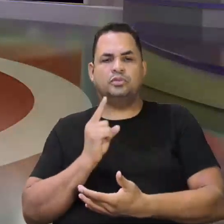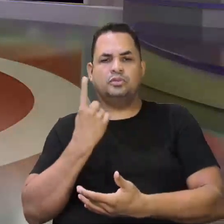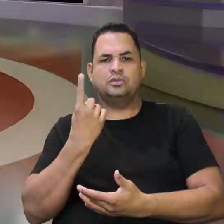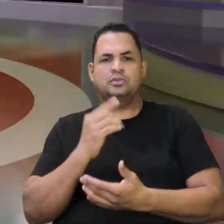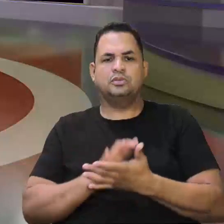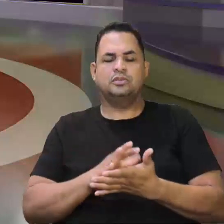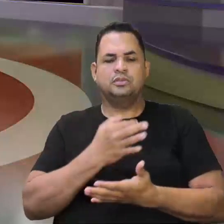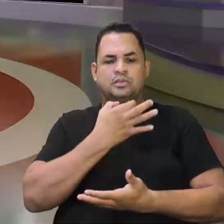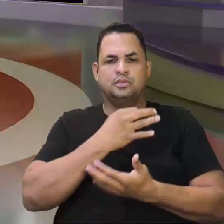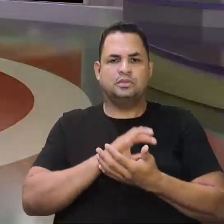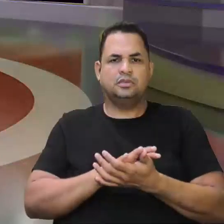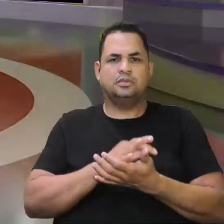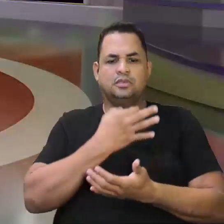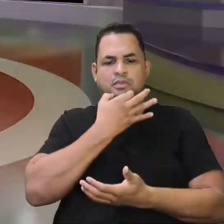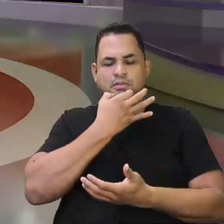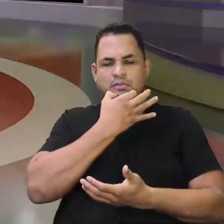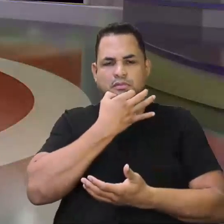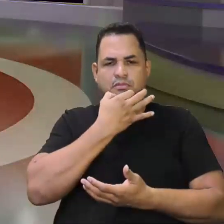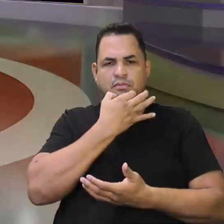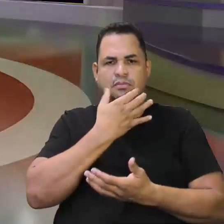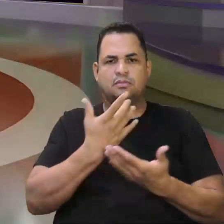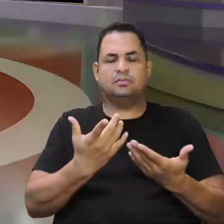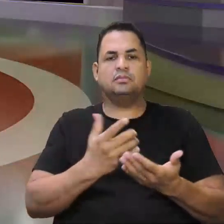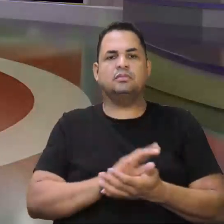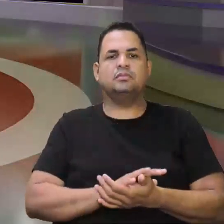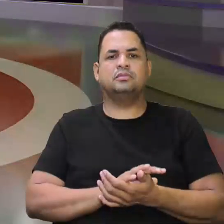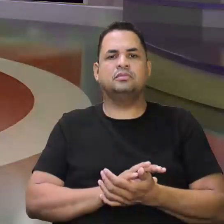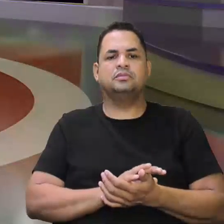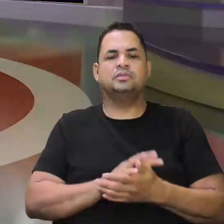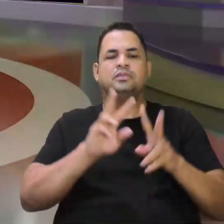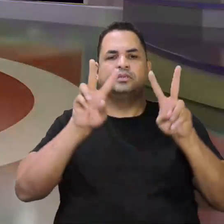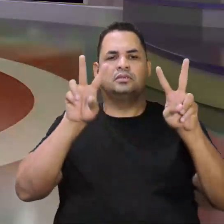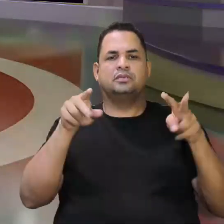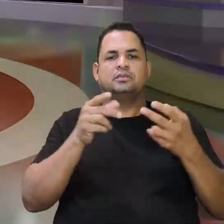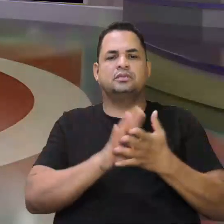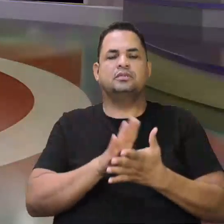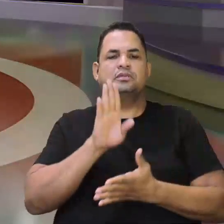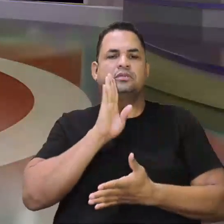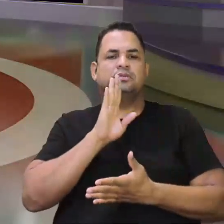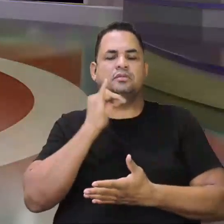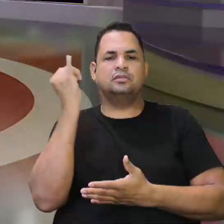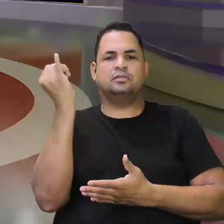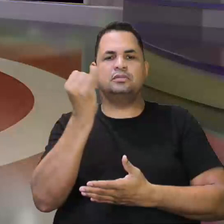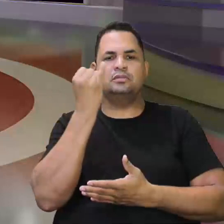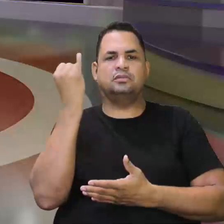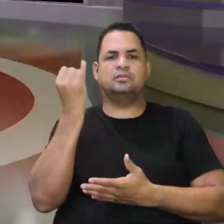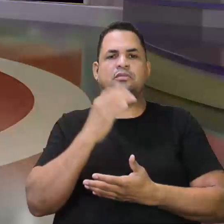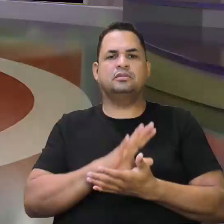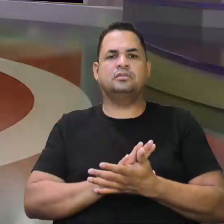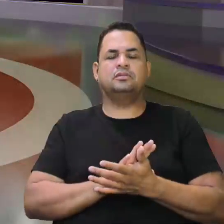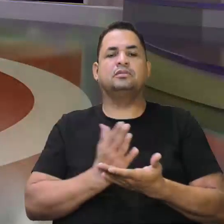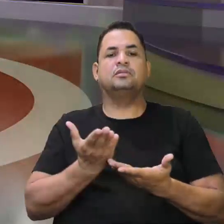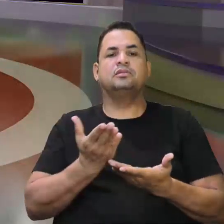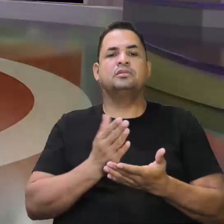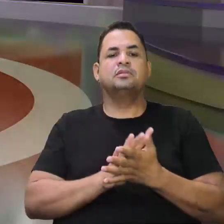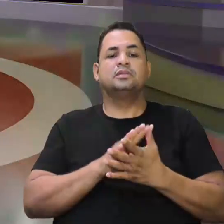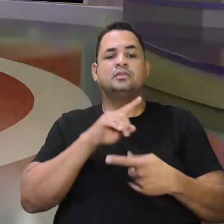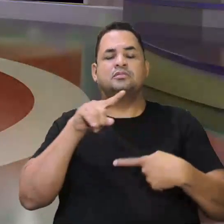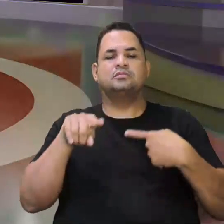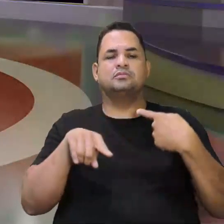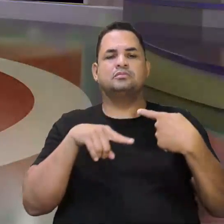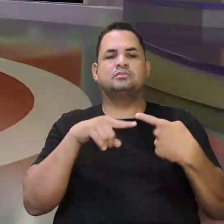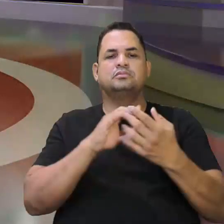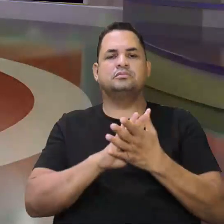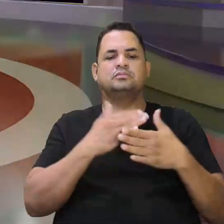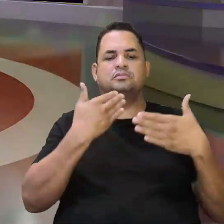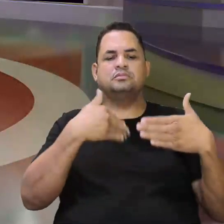de língua estrangeira, língua inglês. E eu trouxe um tema hoje muito legal, muito importante para vocês, que justamente visa